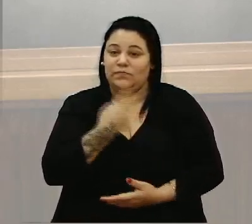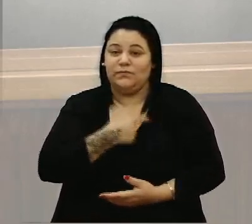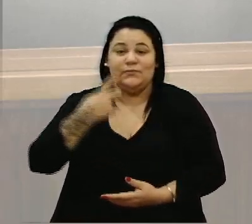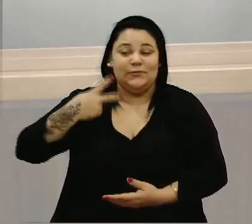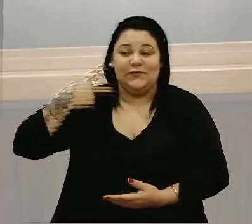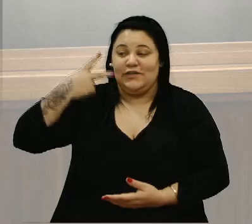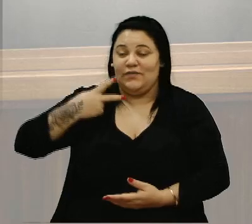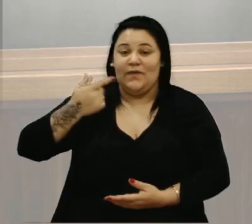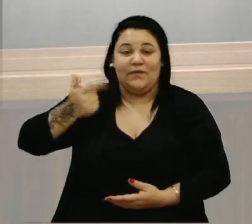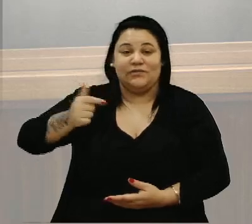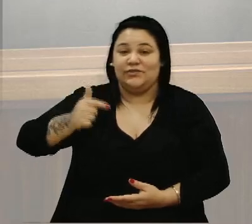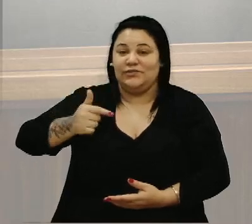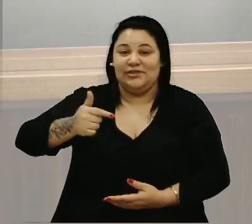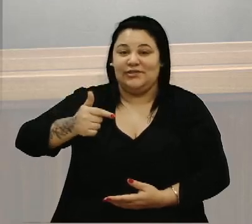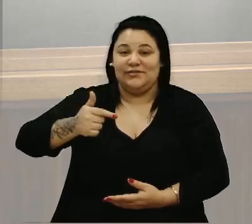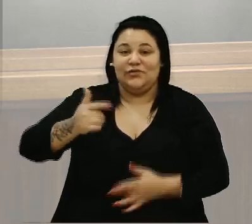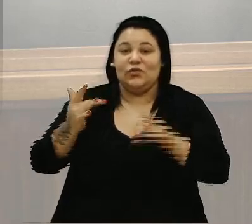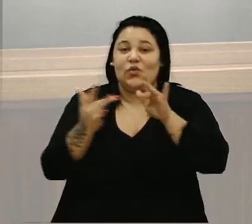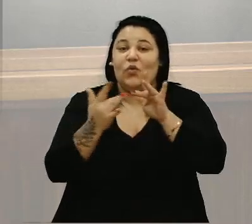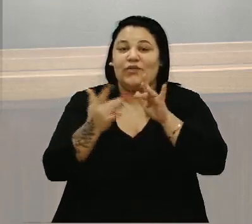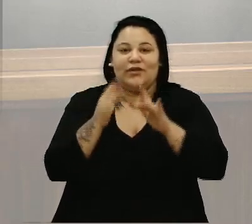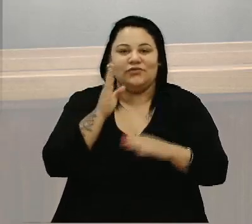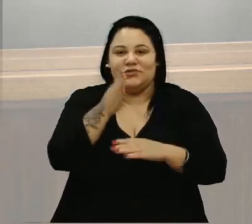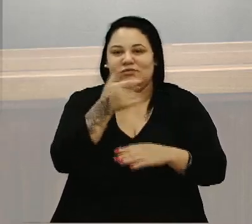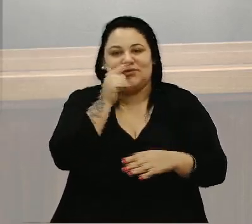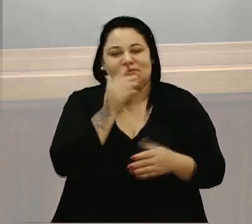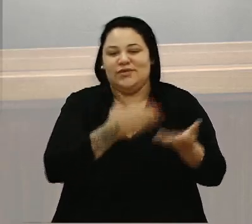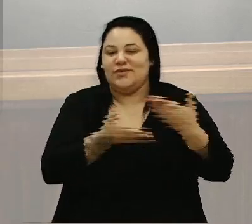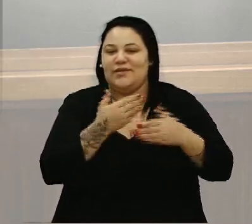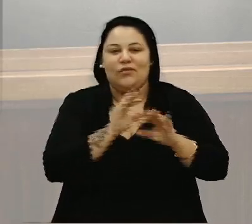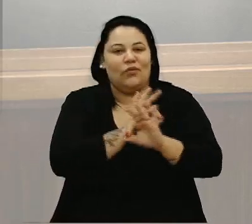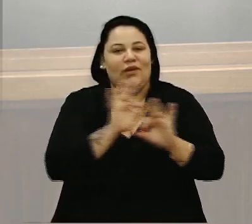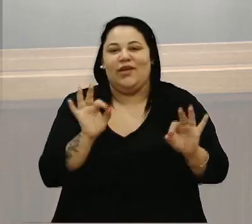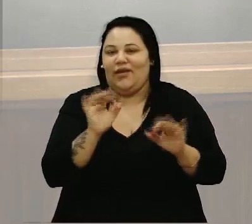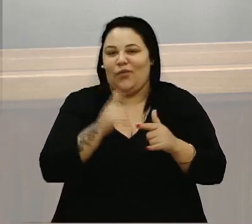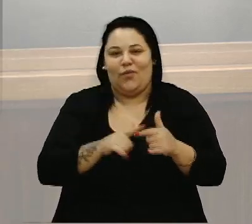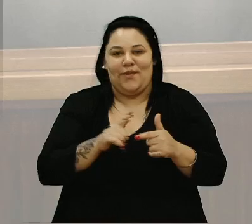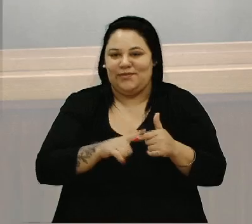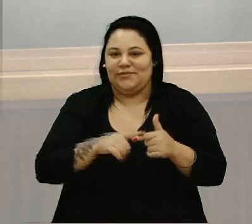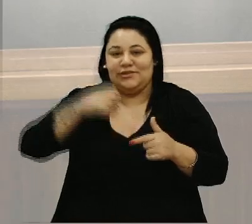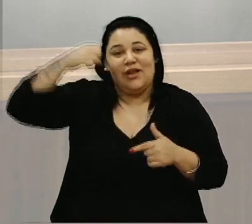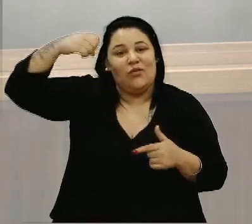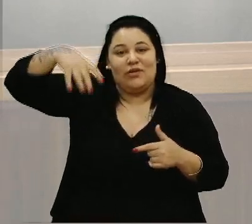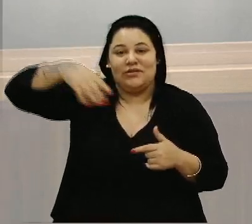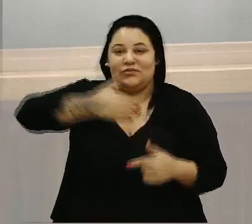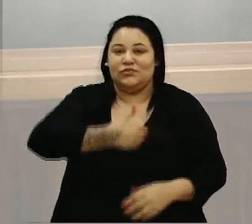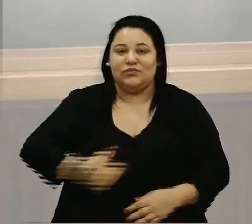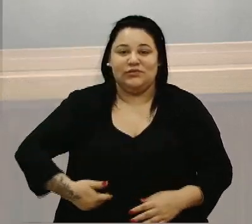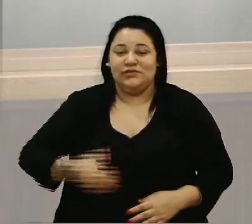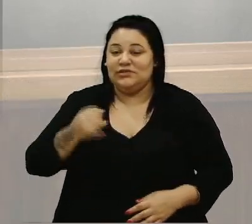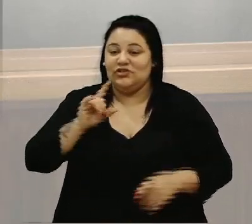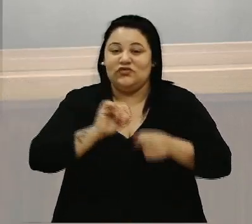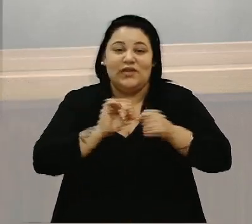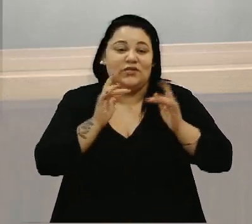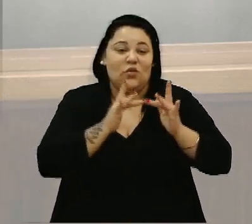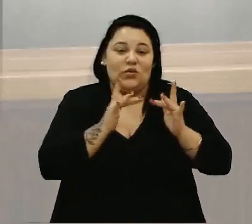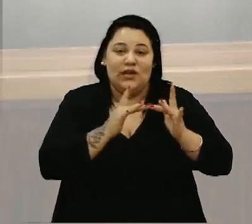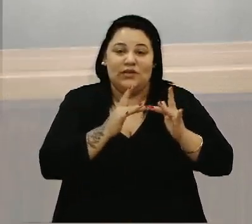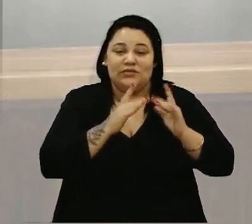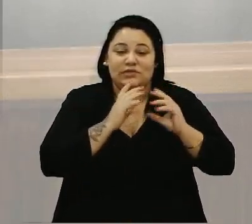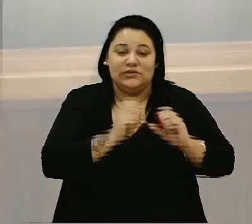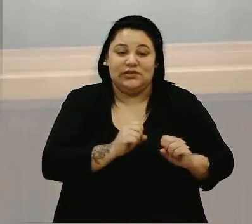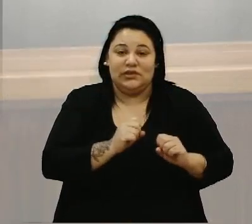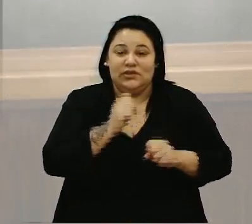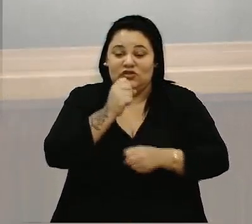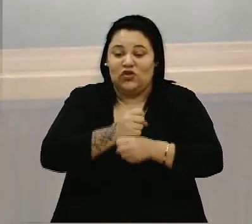tem mais um canal direto para tratar com ninguém esse problema. Se a gente entra em contato com a Secretaria de Obras,